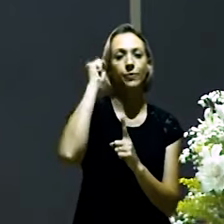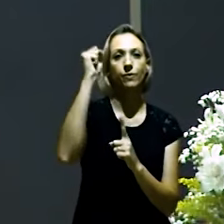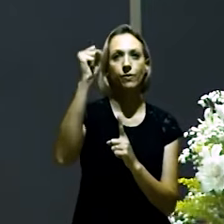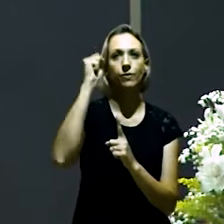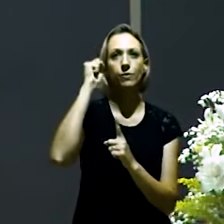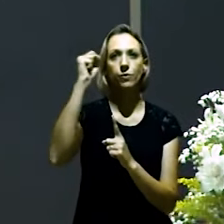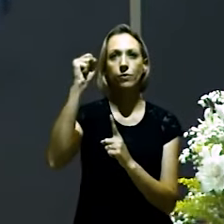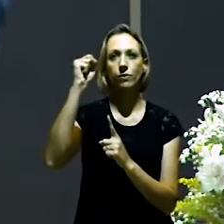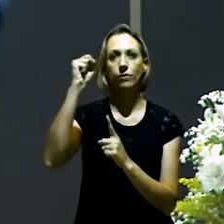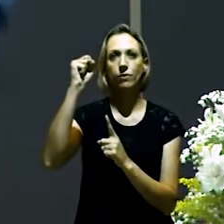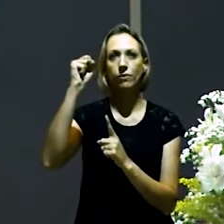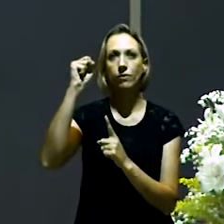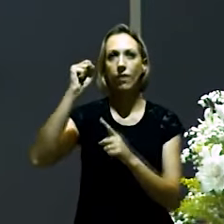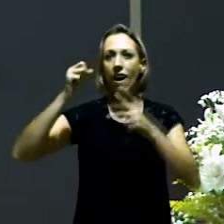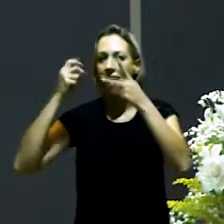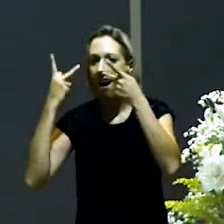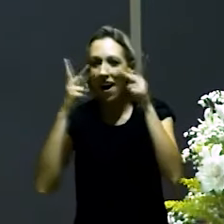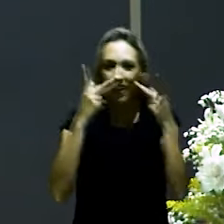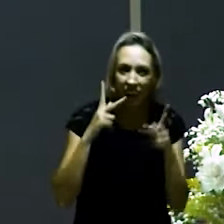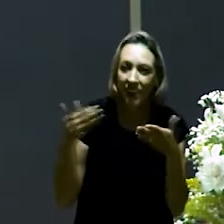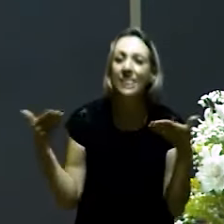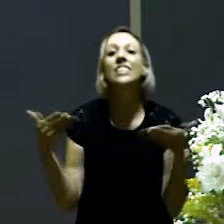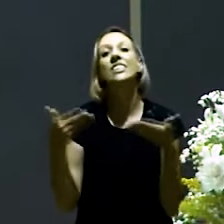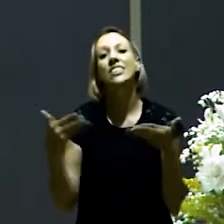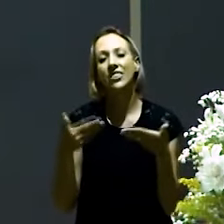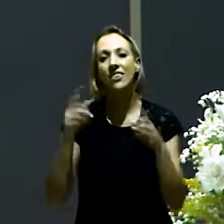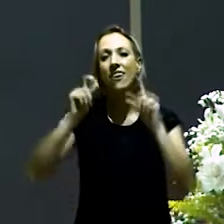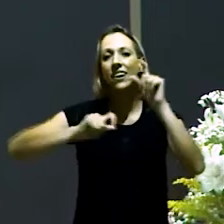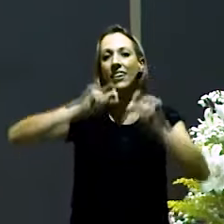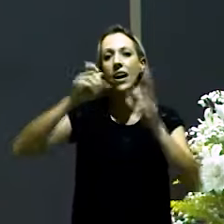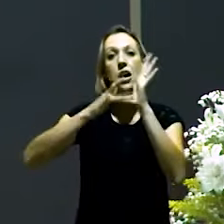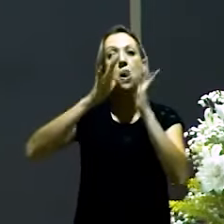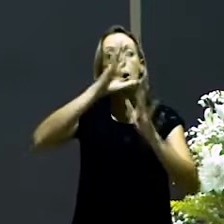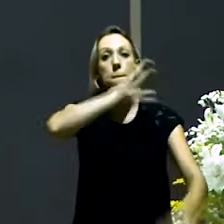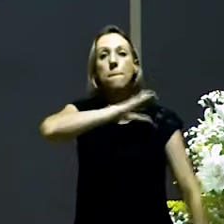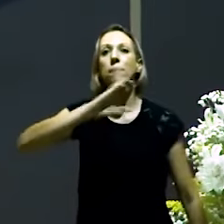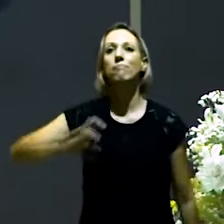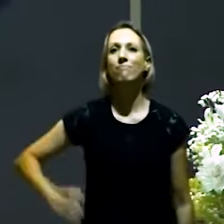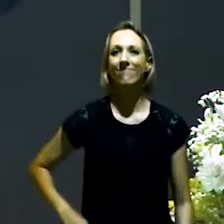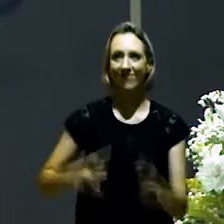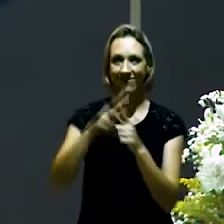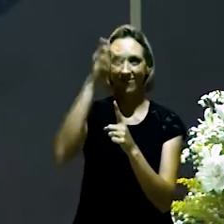A minha pregação nesta noite para você é esta: Cristo venceu.